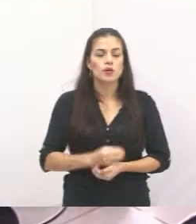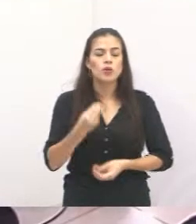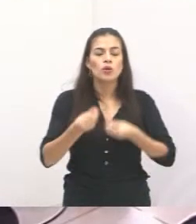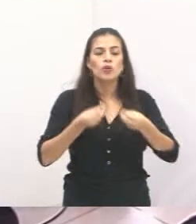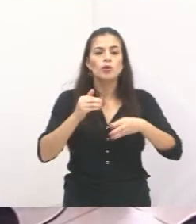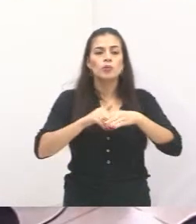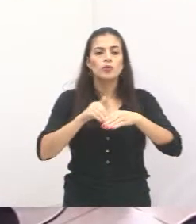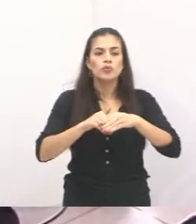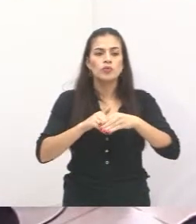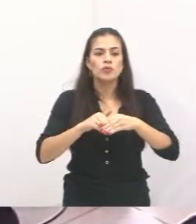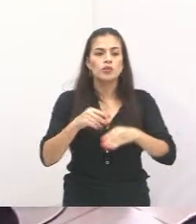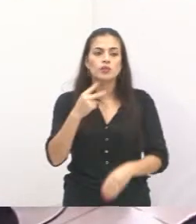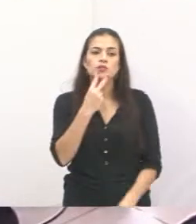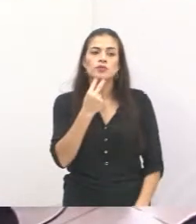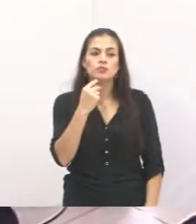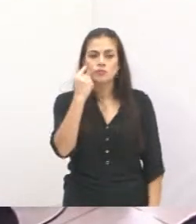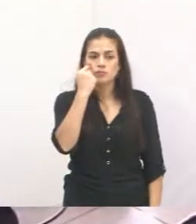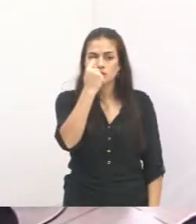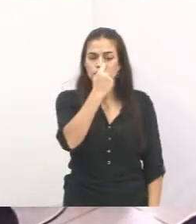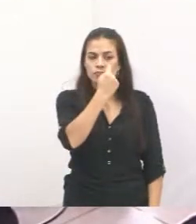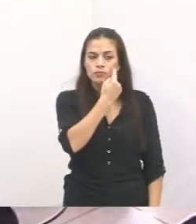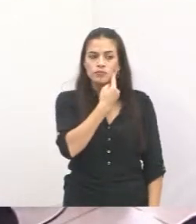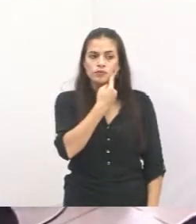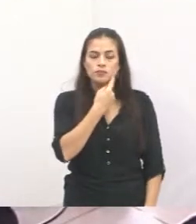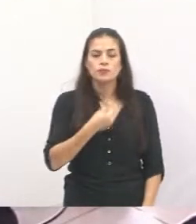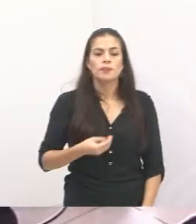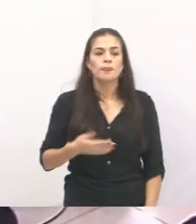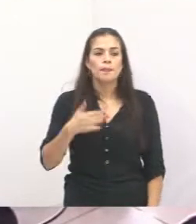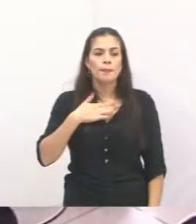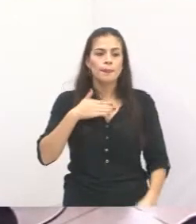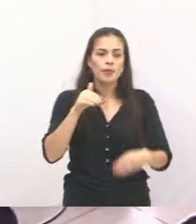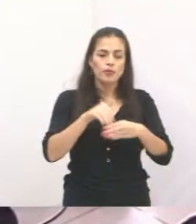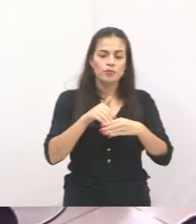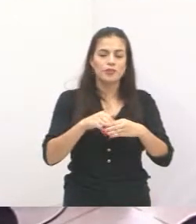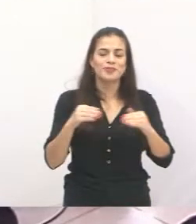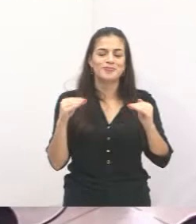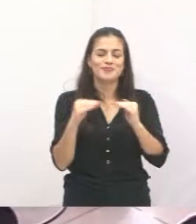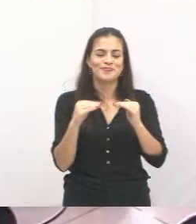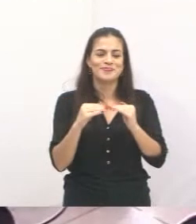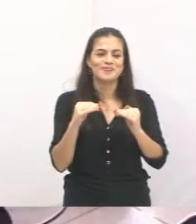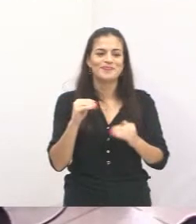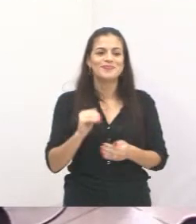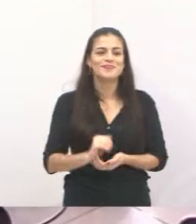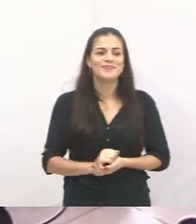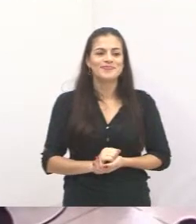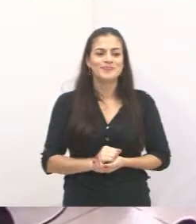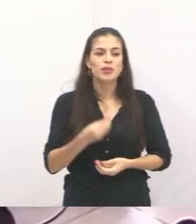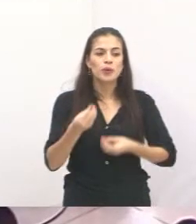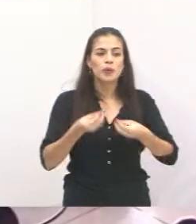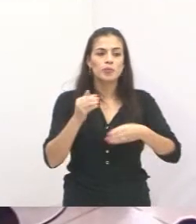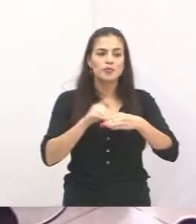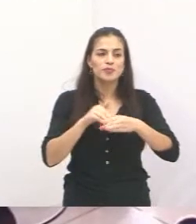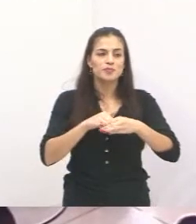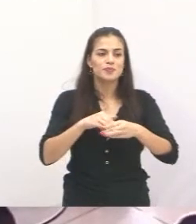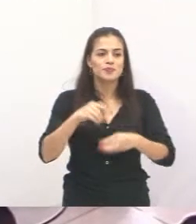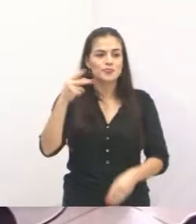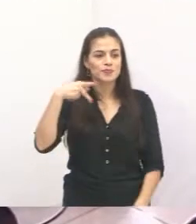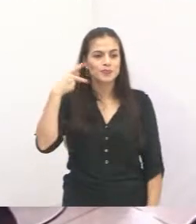vota o vereador Valmir do Parque Minha Lua? O voto é favorável. Como vota o vereador Abner?